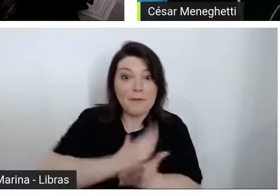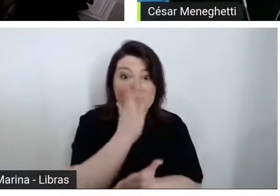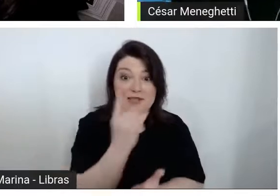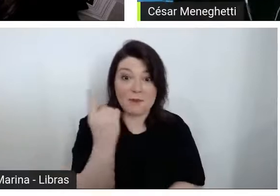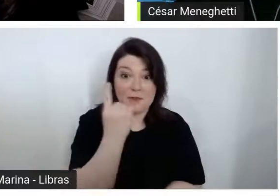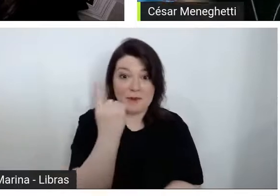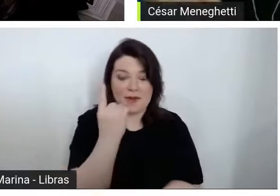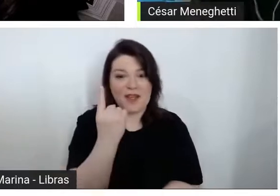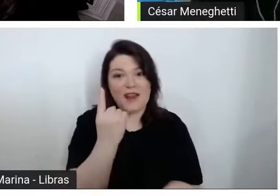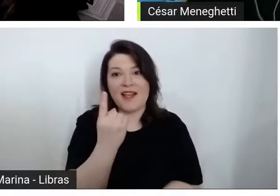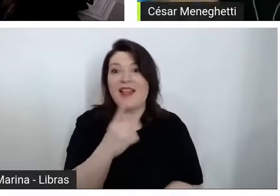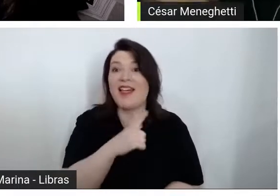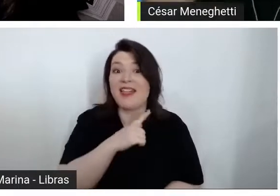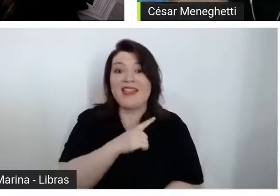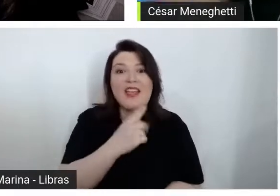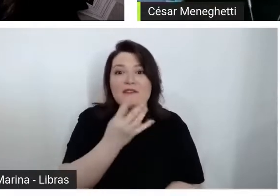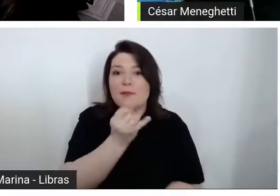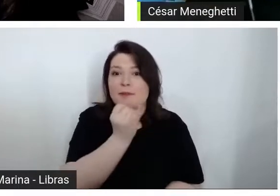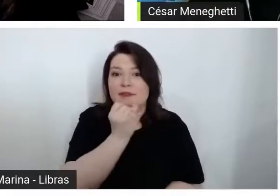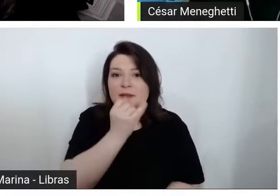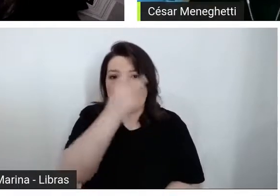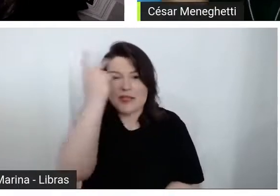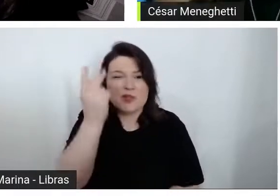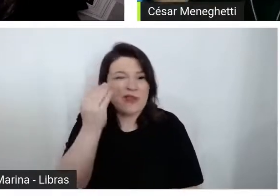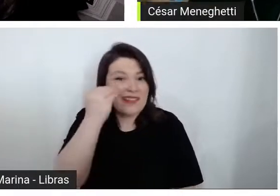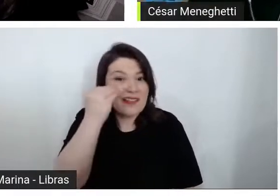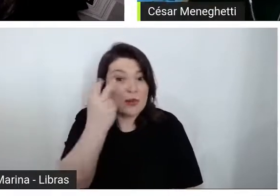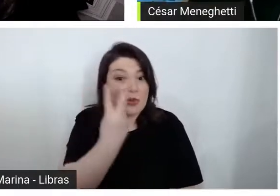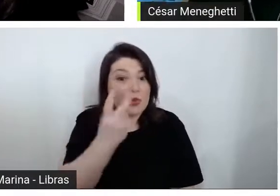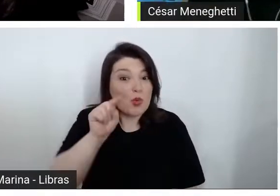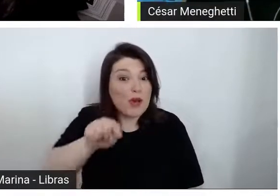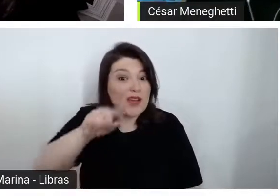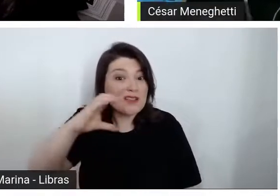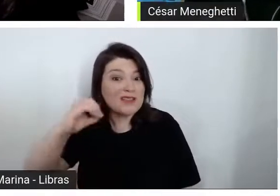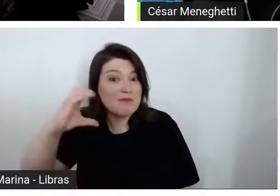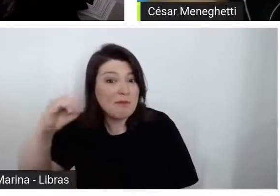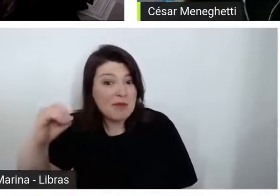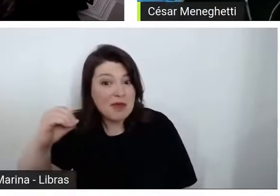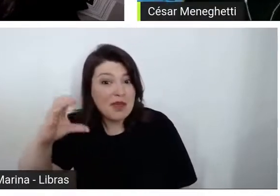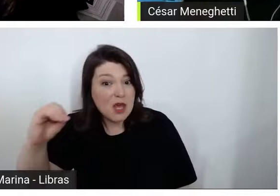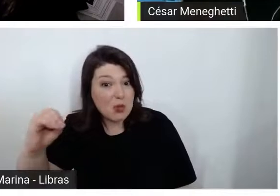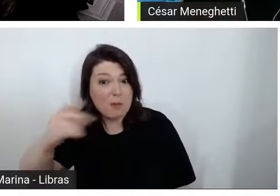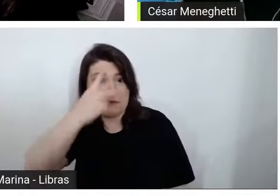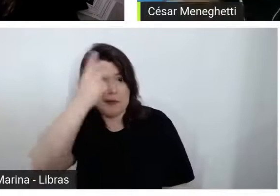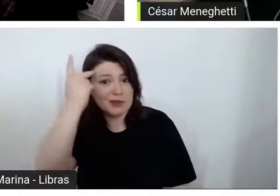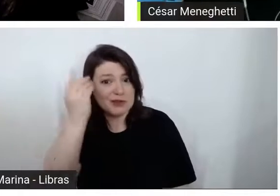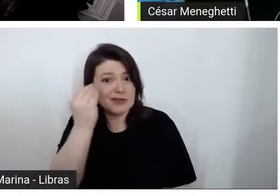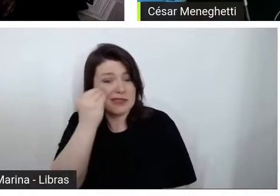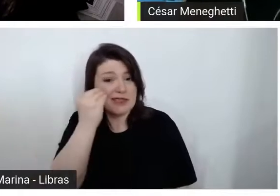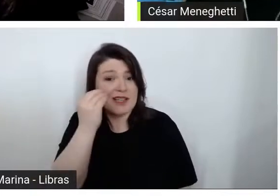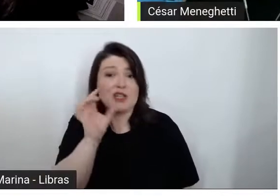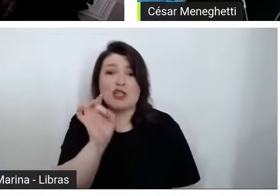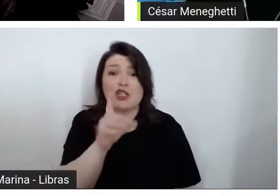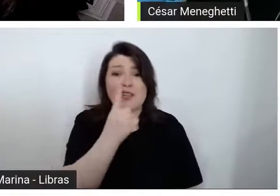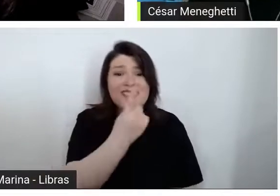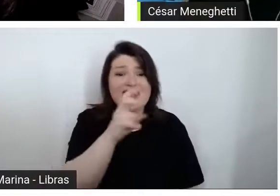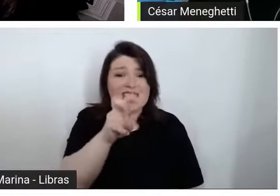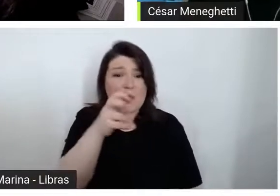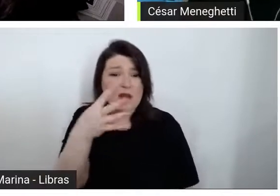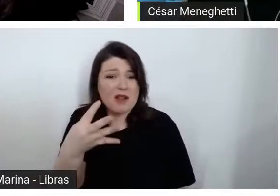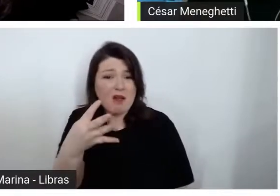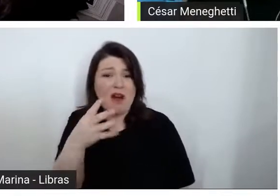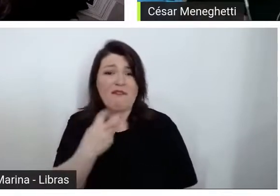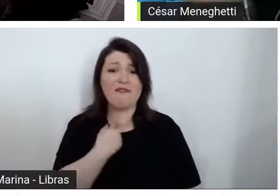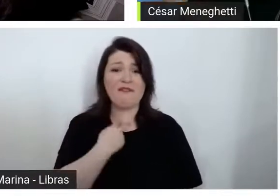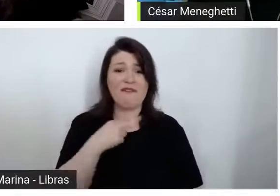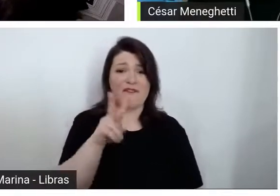para 54 vagas, aí vim fazer o exame escrito, falavam nada de italiano macarrônico, então eu